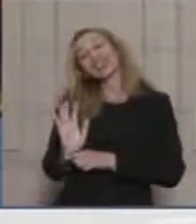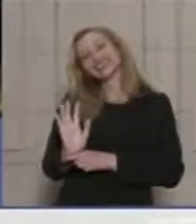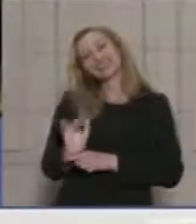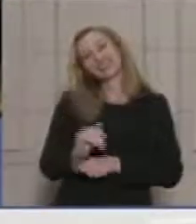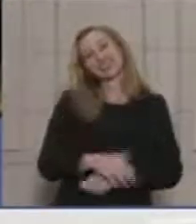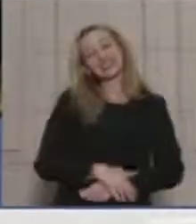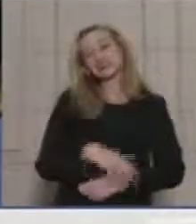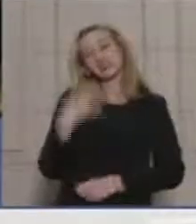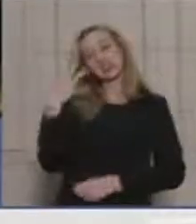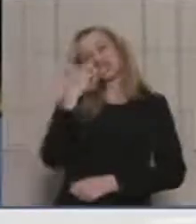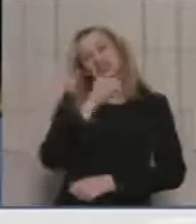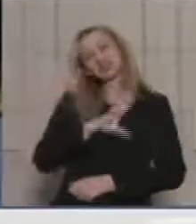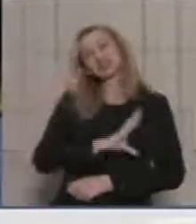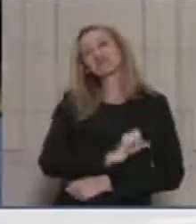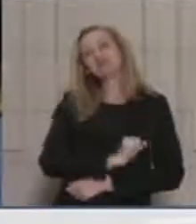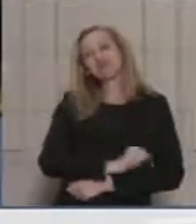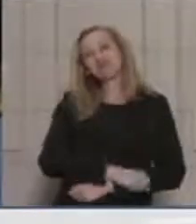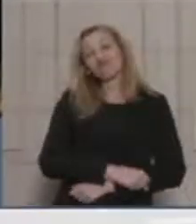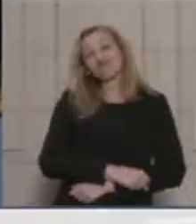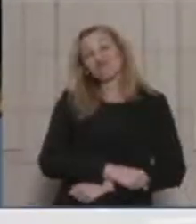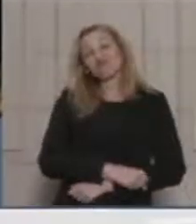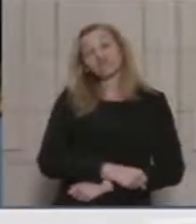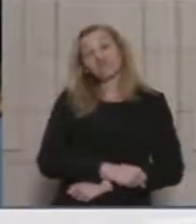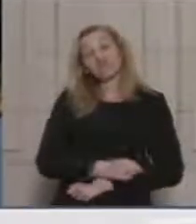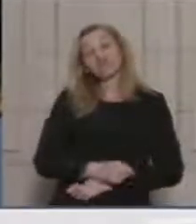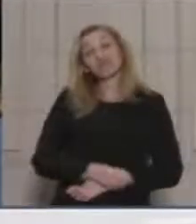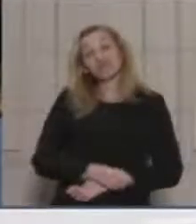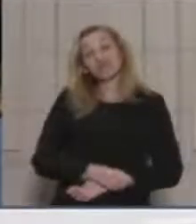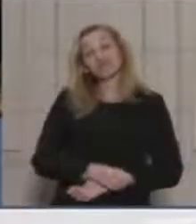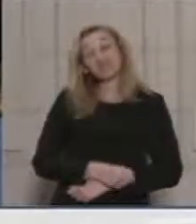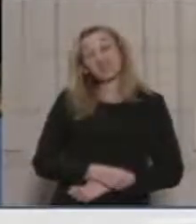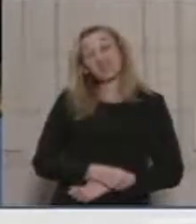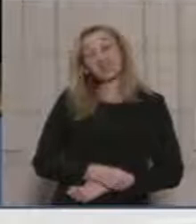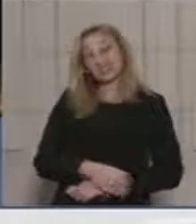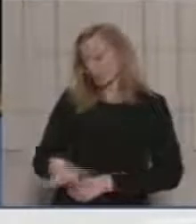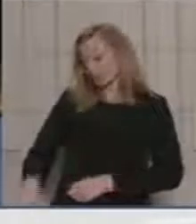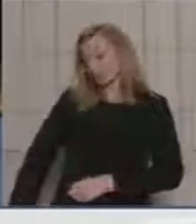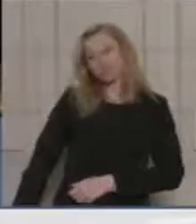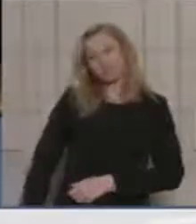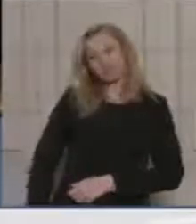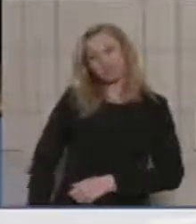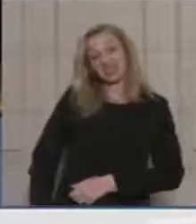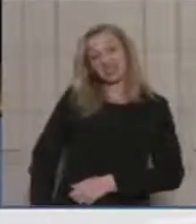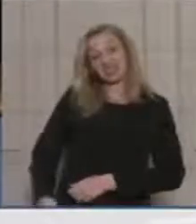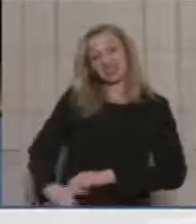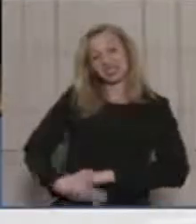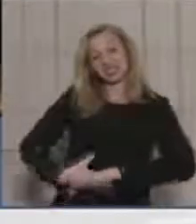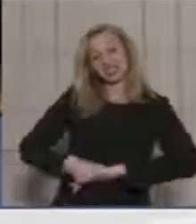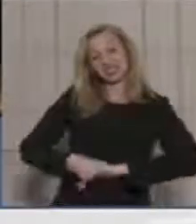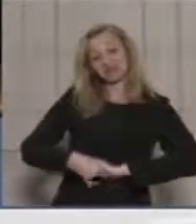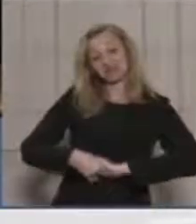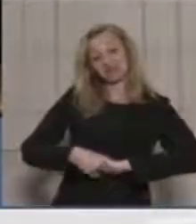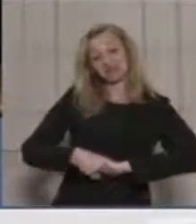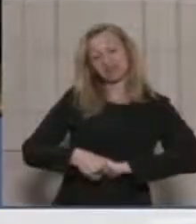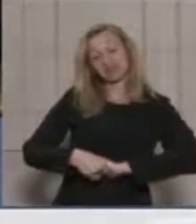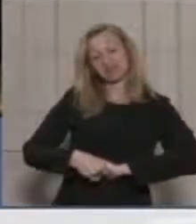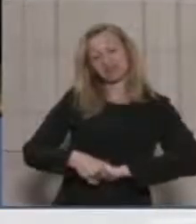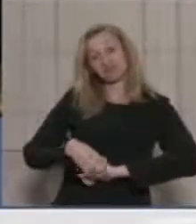É bonito, romântico, né? Preferencialmente de mão dada e preferencialmente para